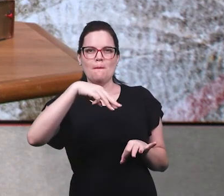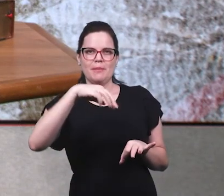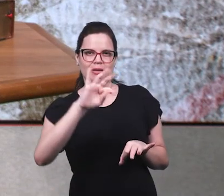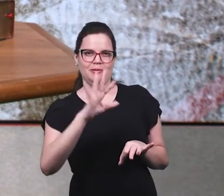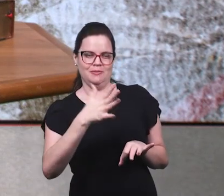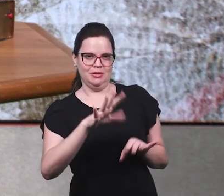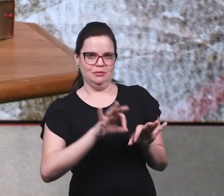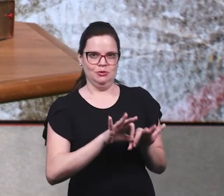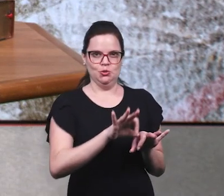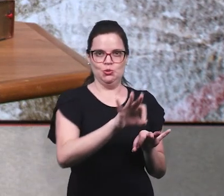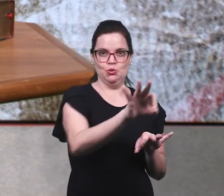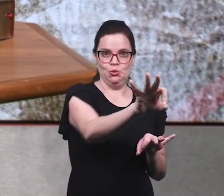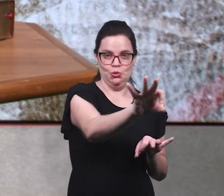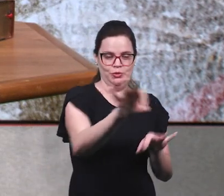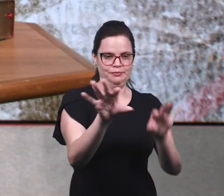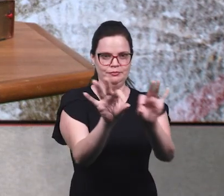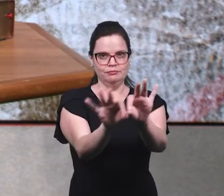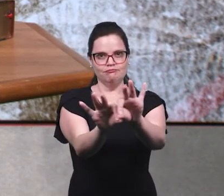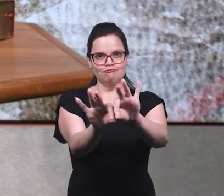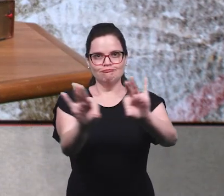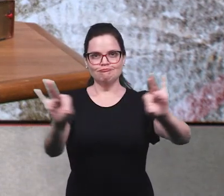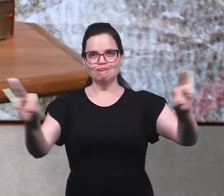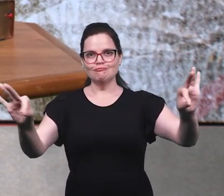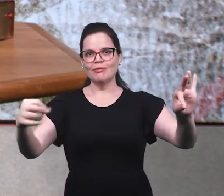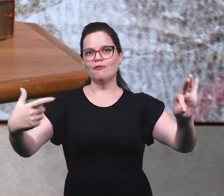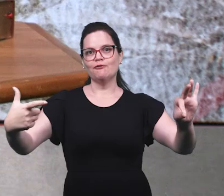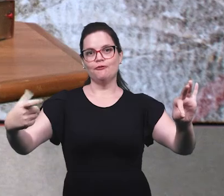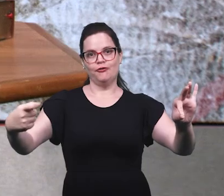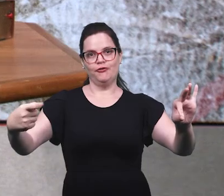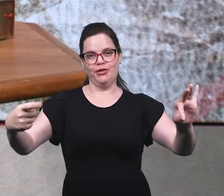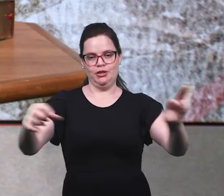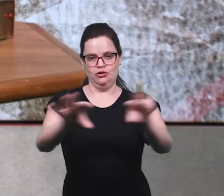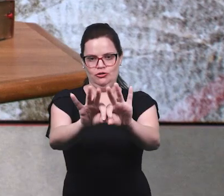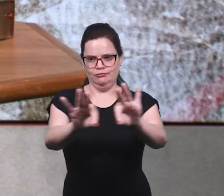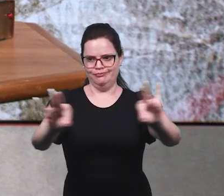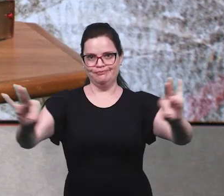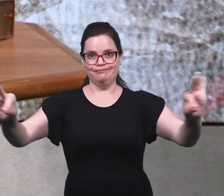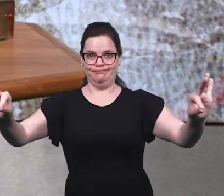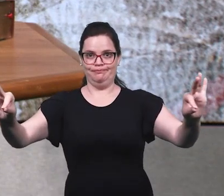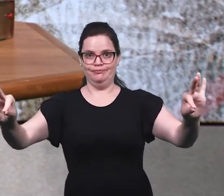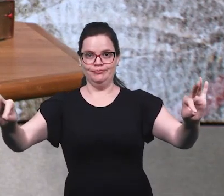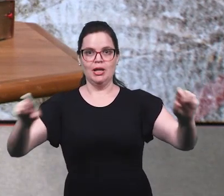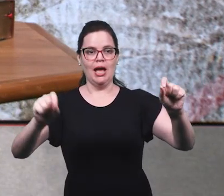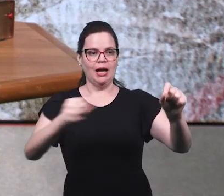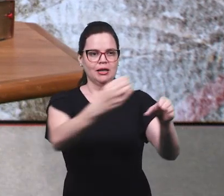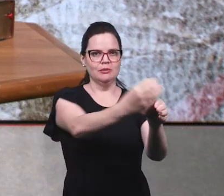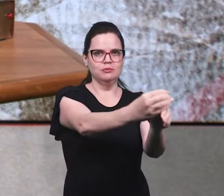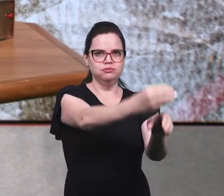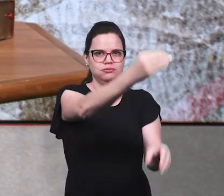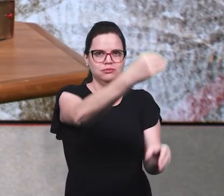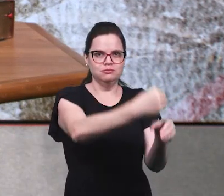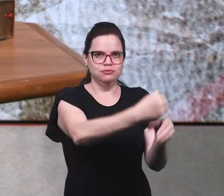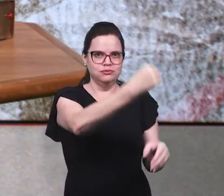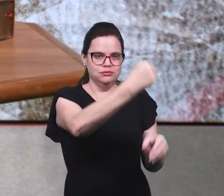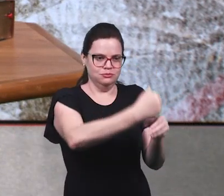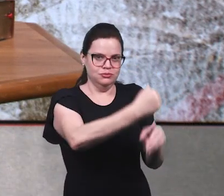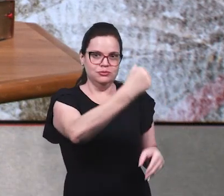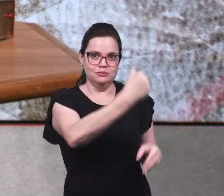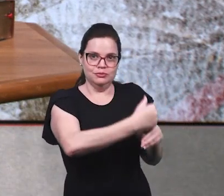bases serão de cobre. Os colchetes das colunas e as suas faixas serão de